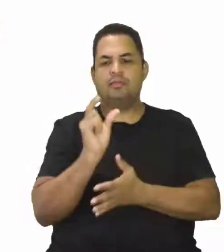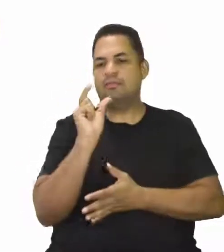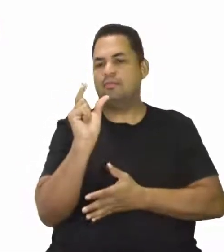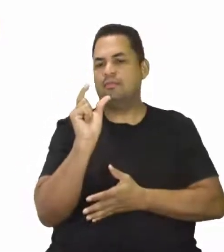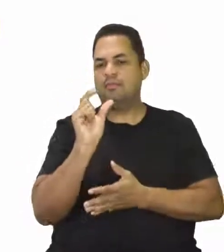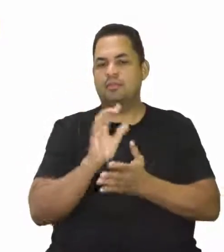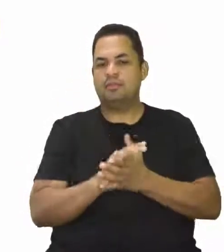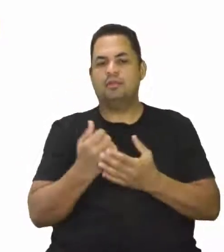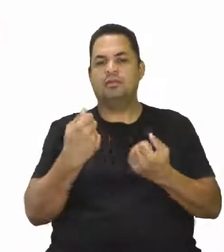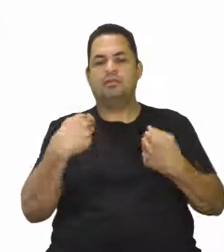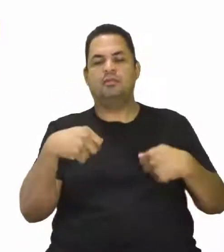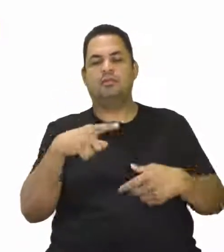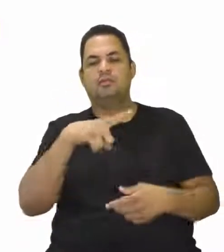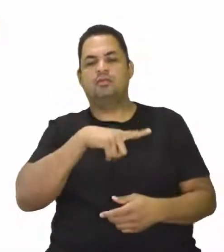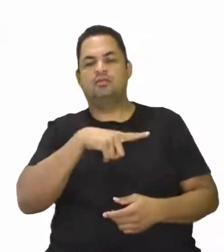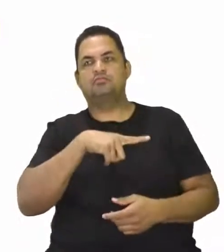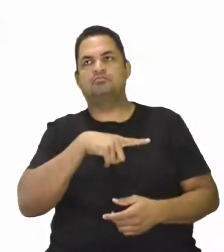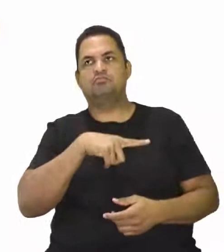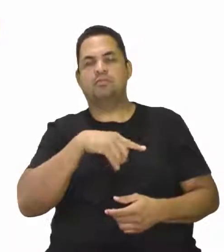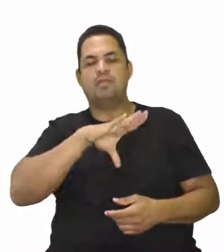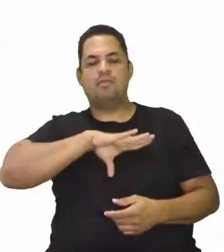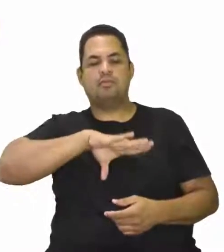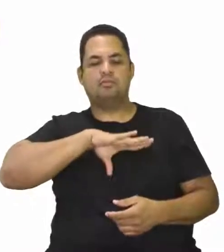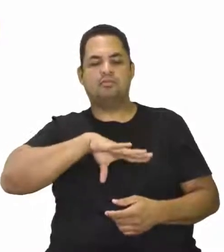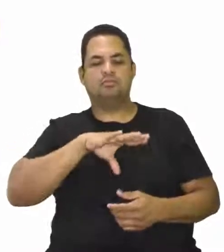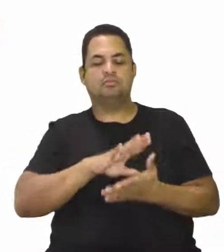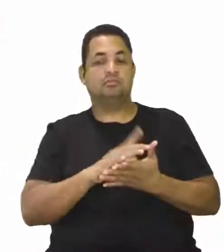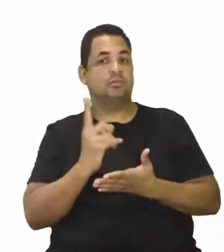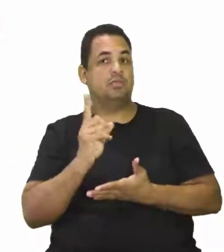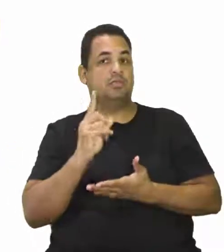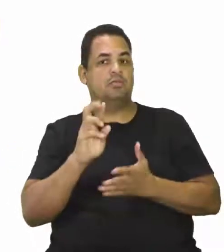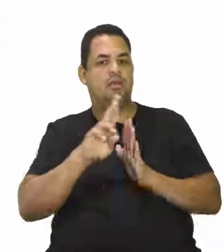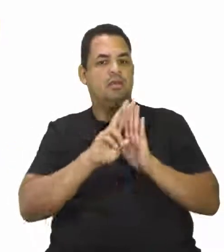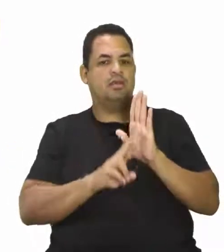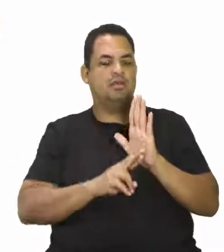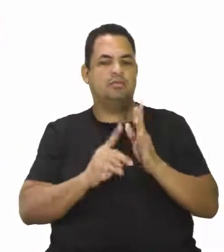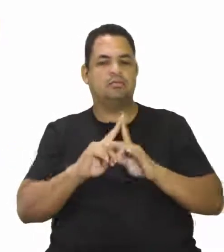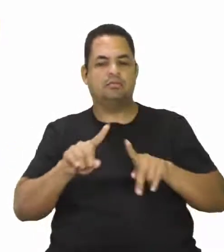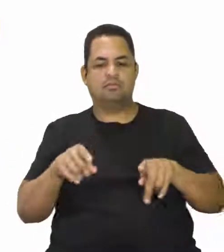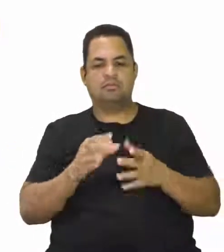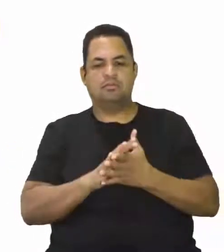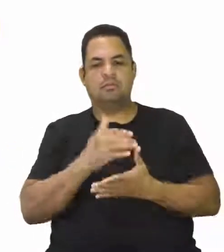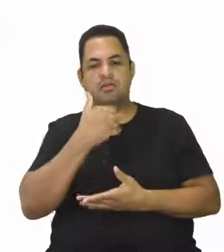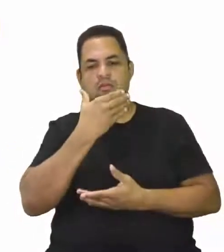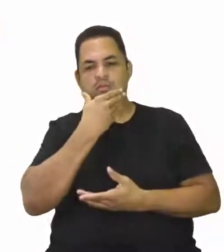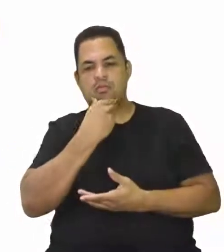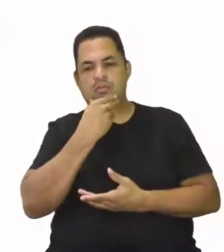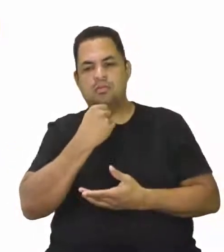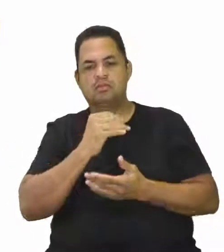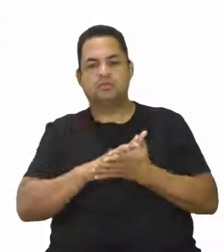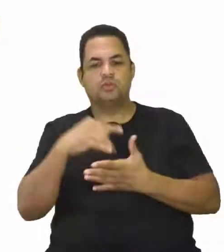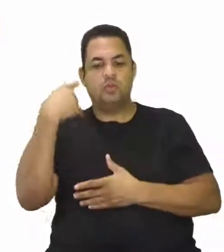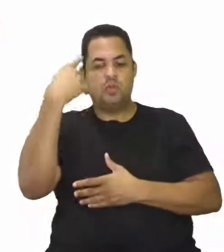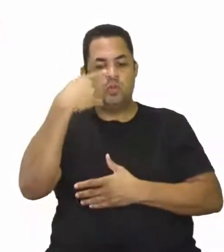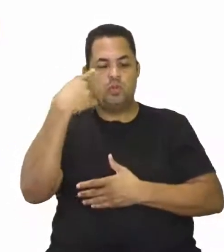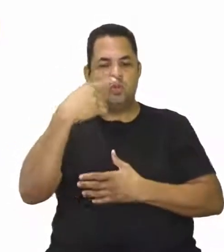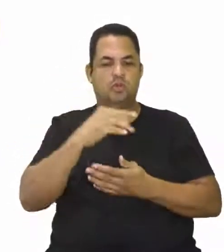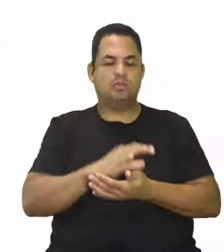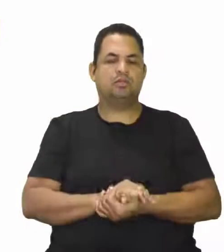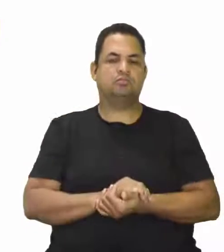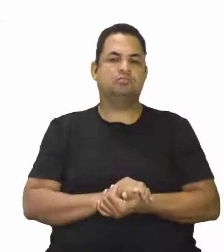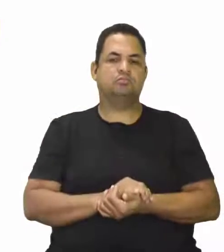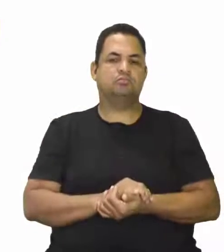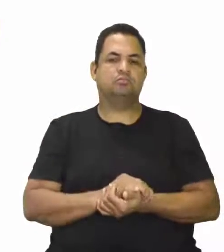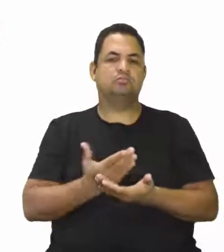que podem ter, que na língua portuguesa não é uma regra, é masculino, em espanhol, feminino,